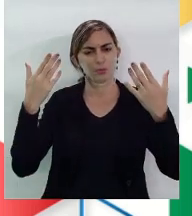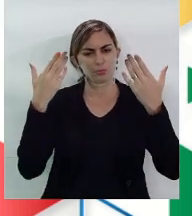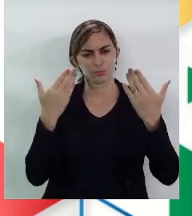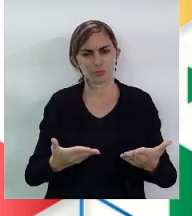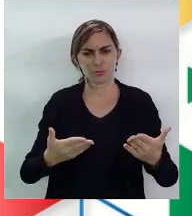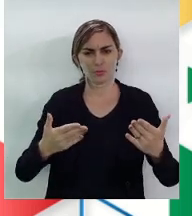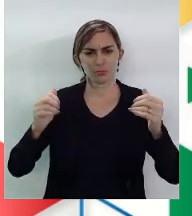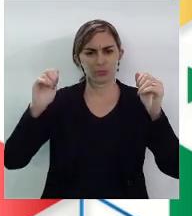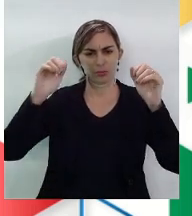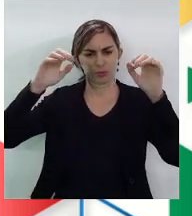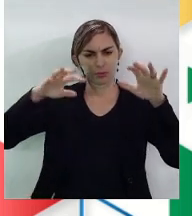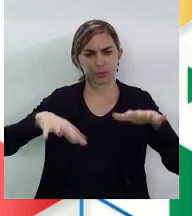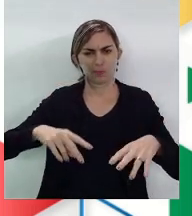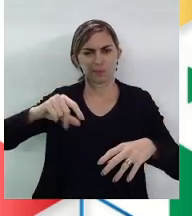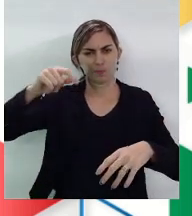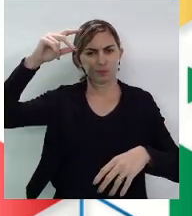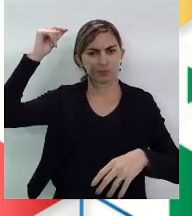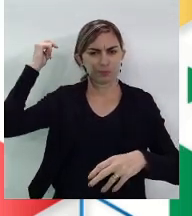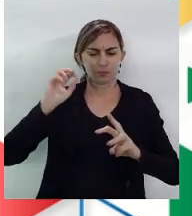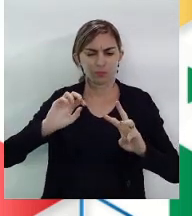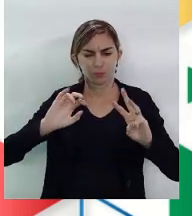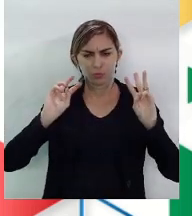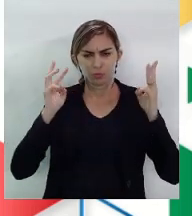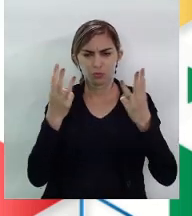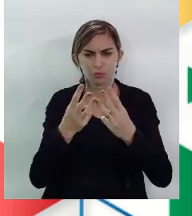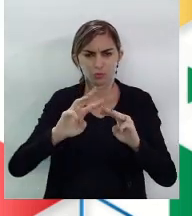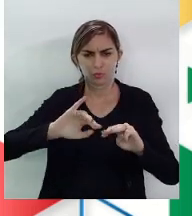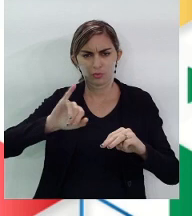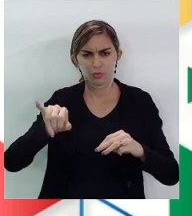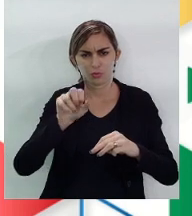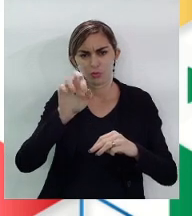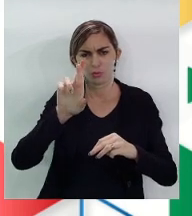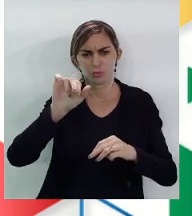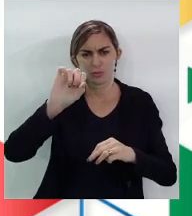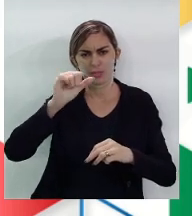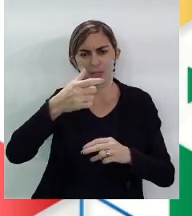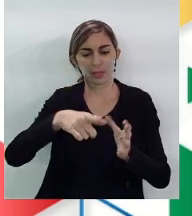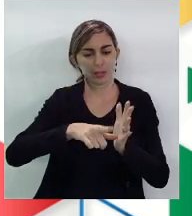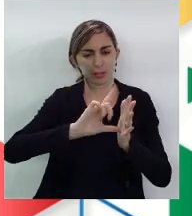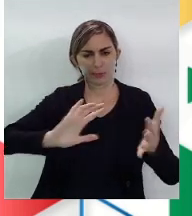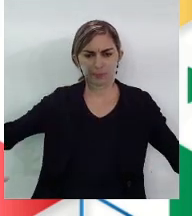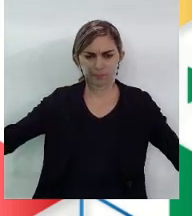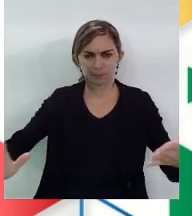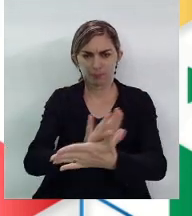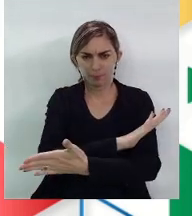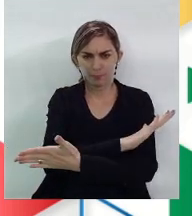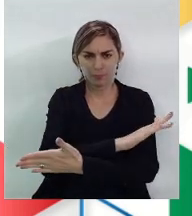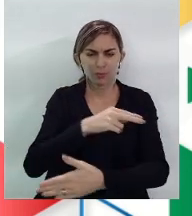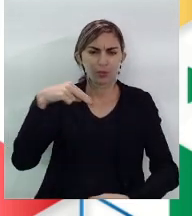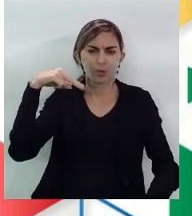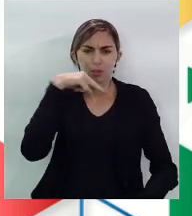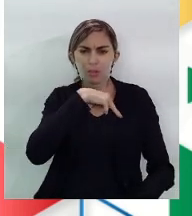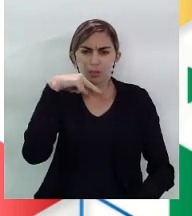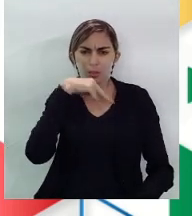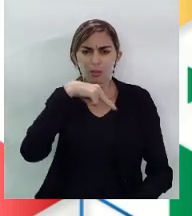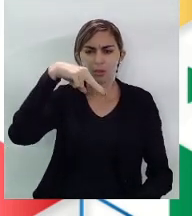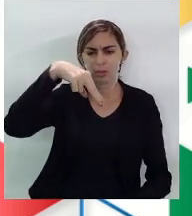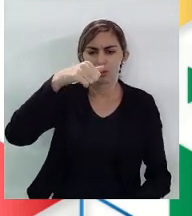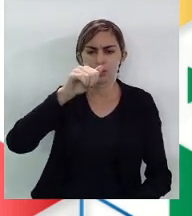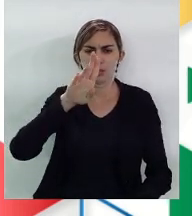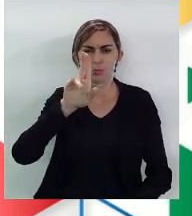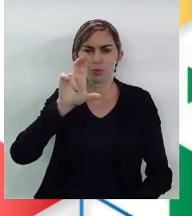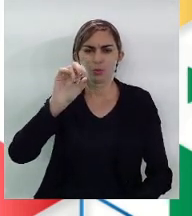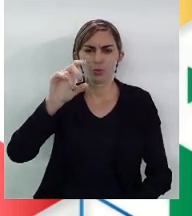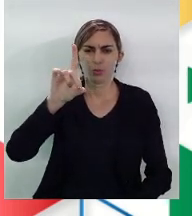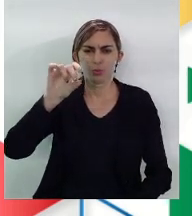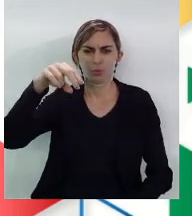templo sagrado na antiga Jerusalém, antes de sua destruição por Nabucodonosor